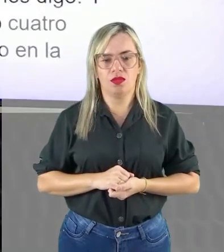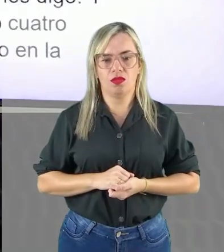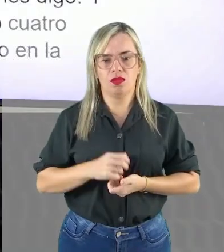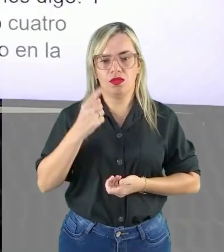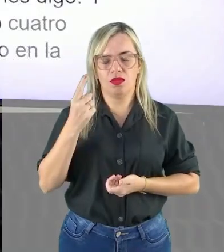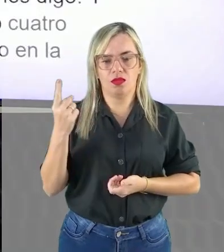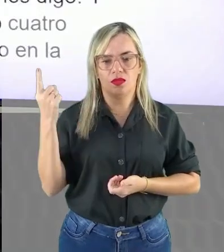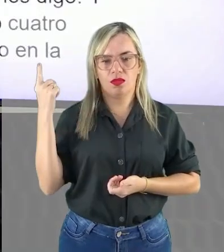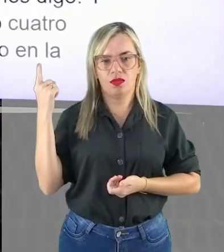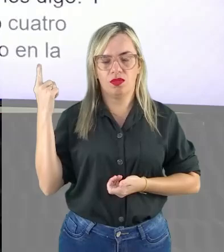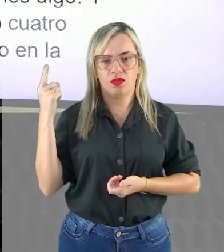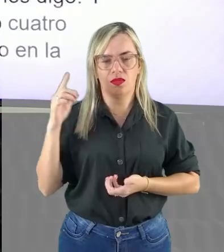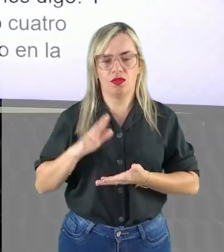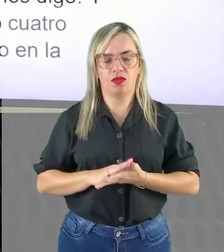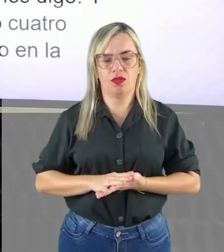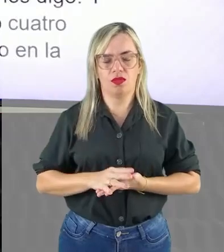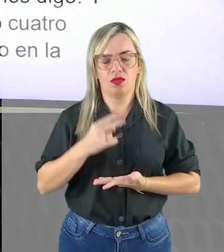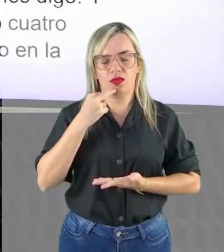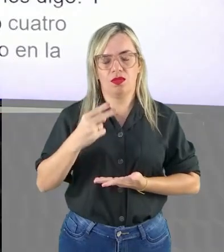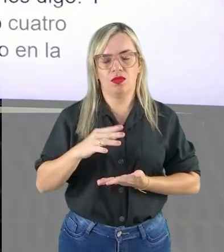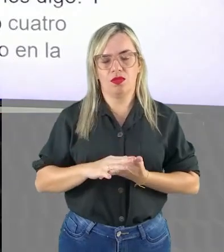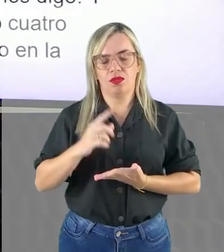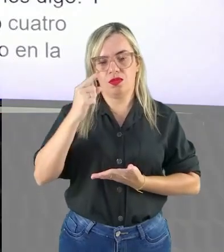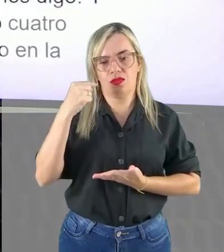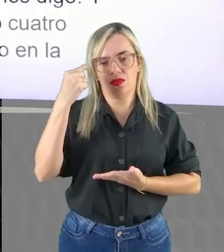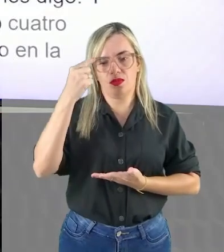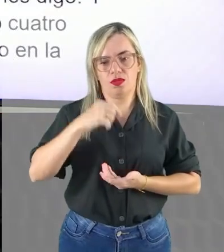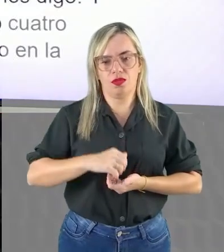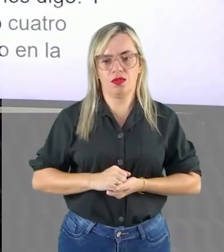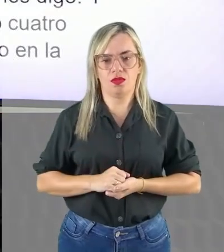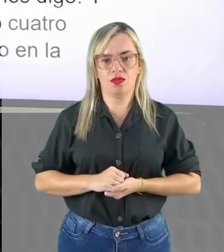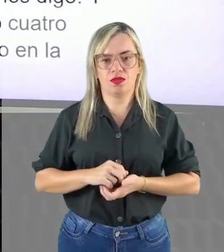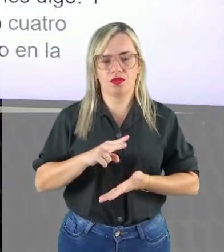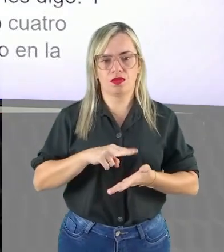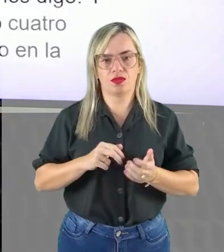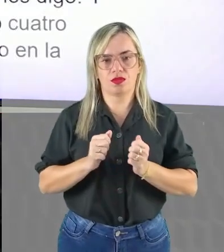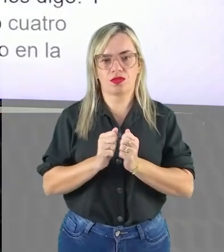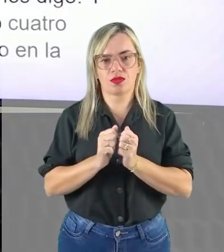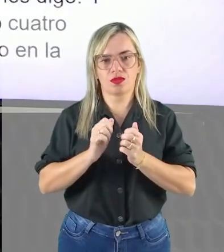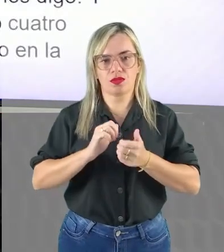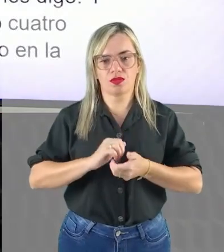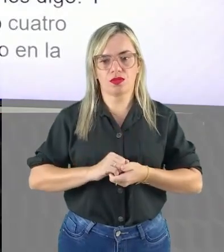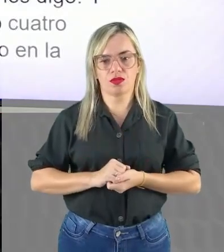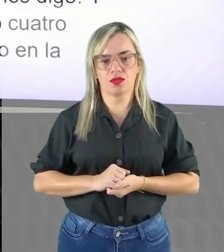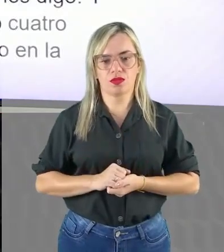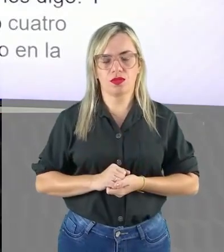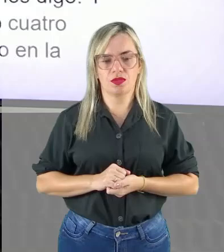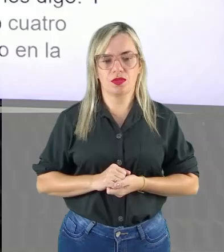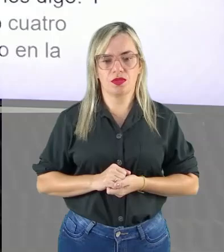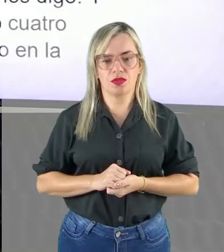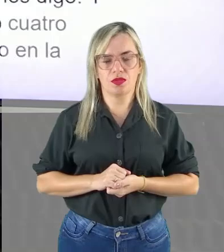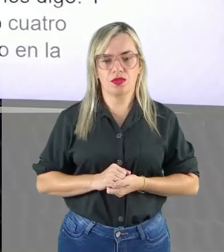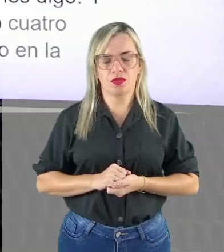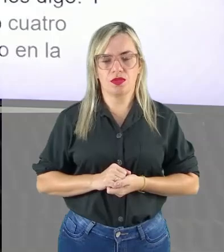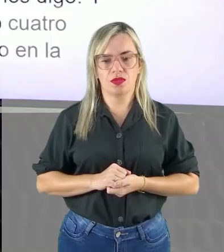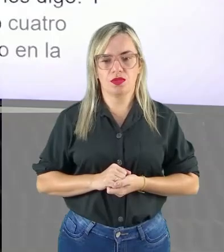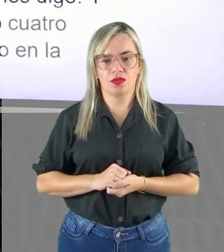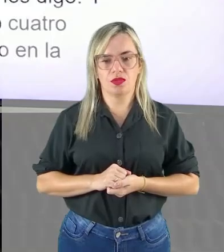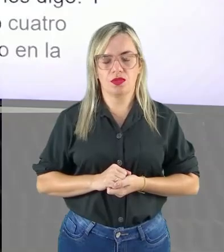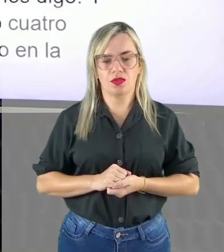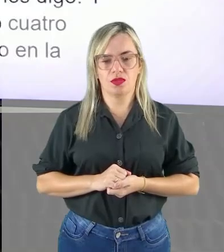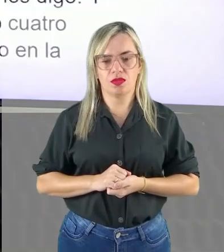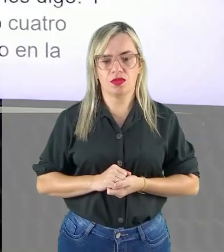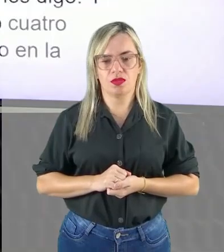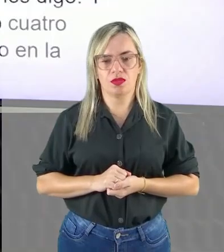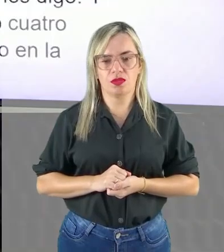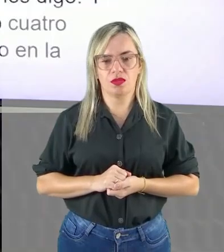No cabe duda, el instrumento más presente y más poderoso de todos los que entraram en nuestras vidas. Né? Não